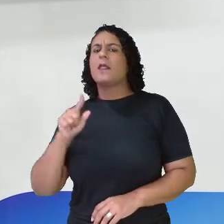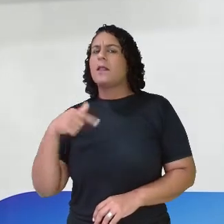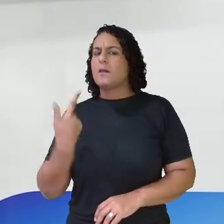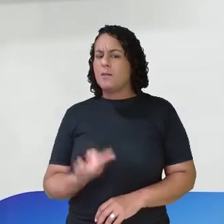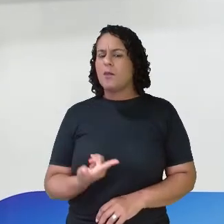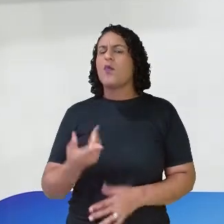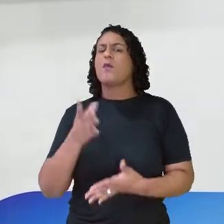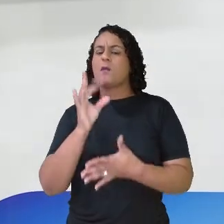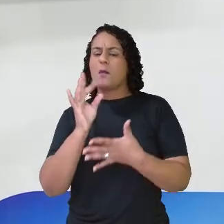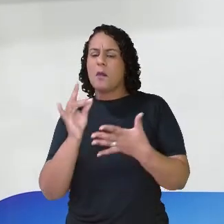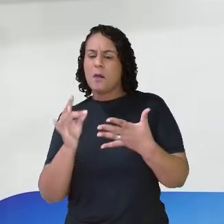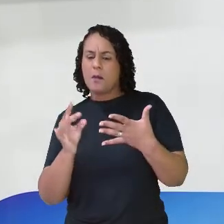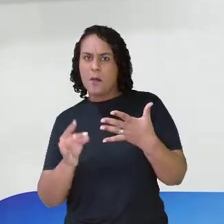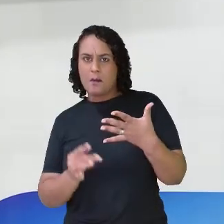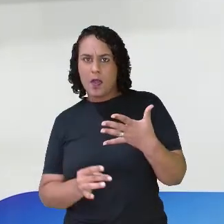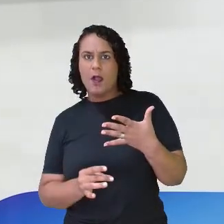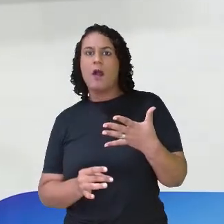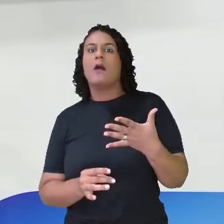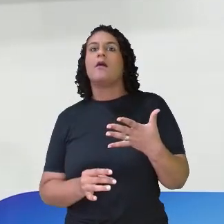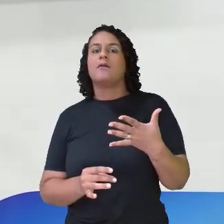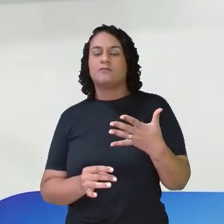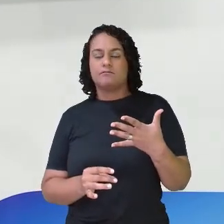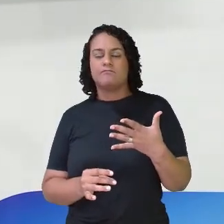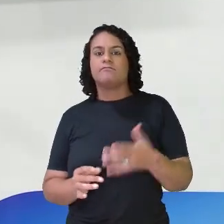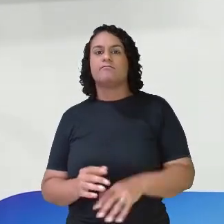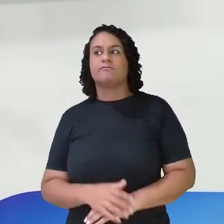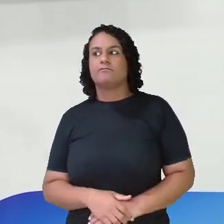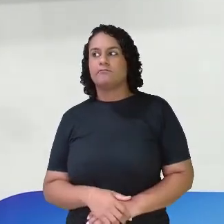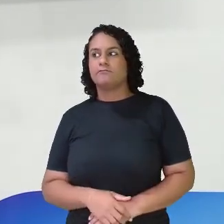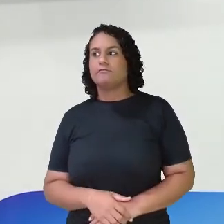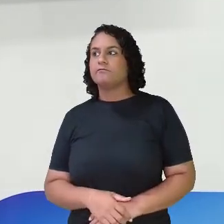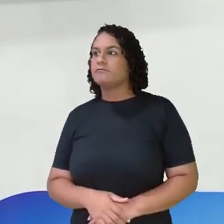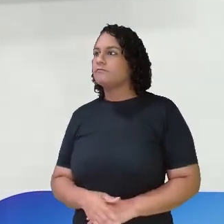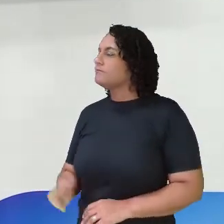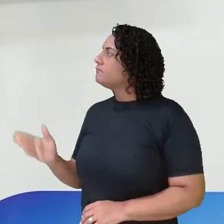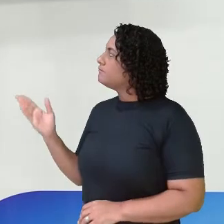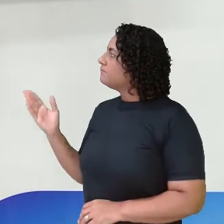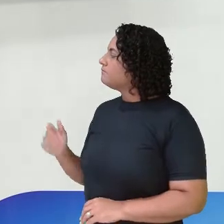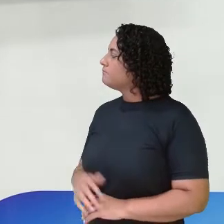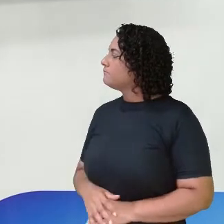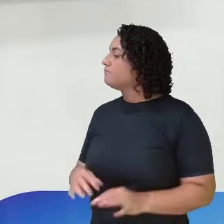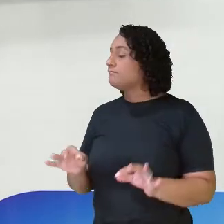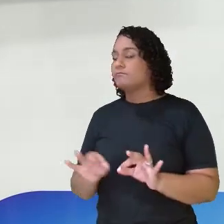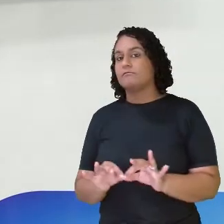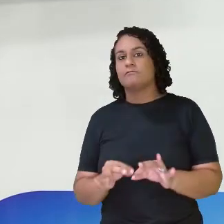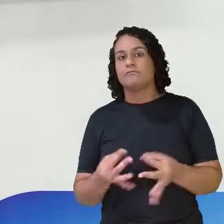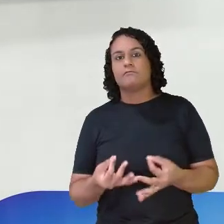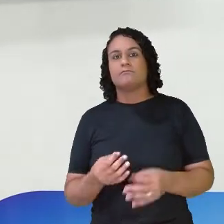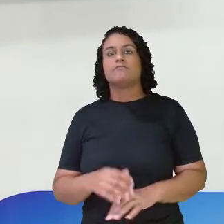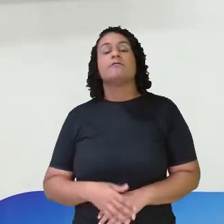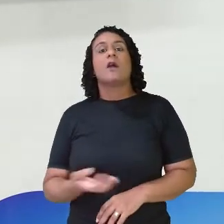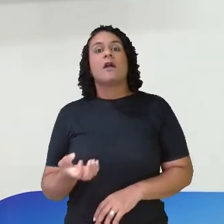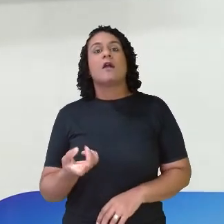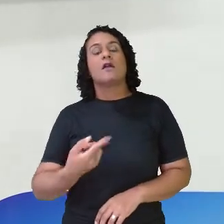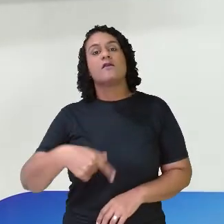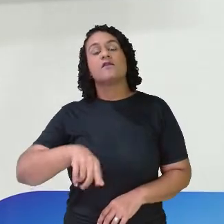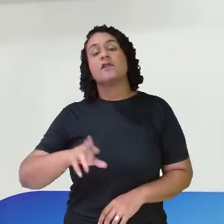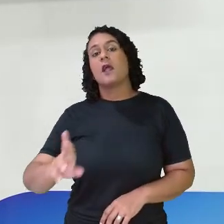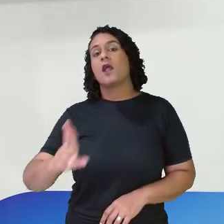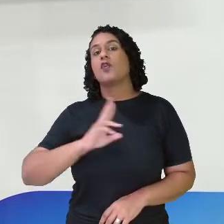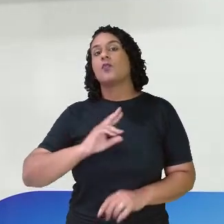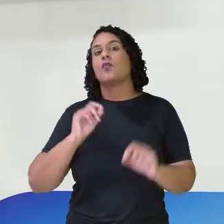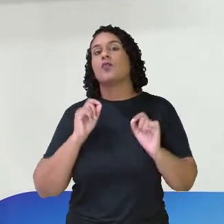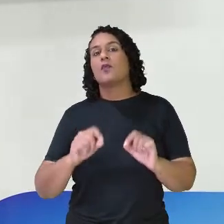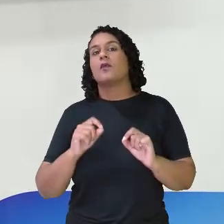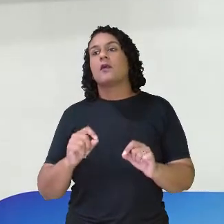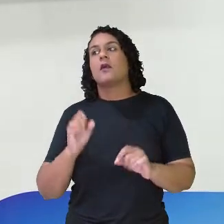conversar especificamente sobre essas formas. Aqui, muito simples, né? Eu só quero que você me responda